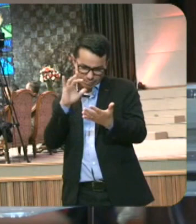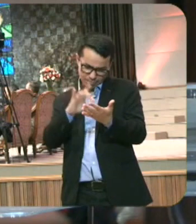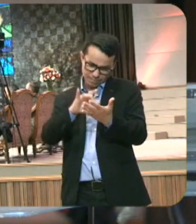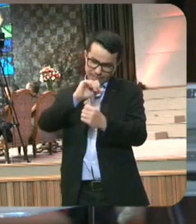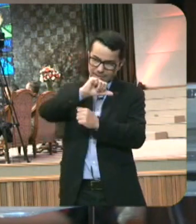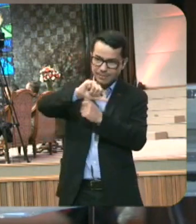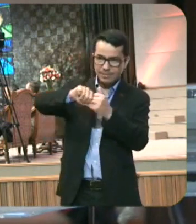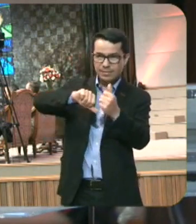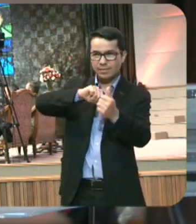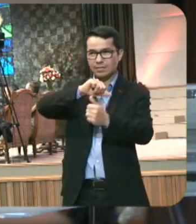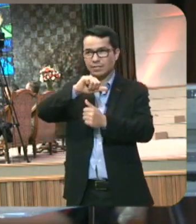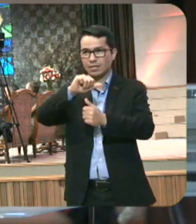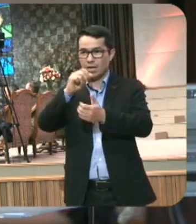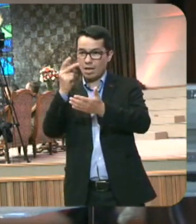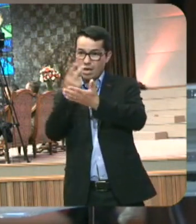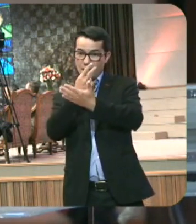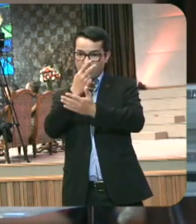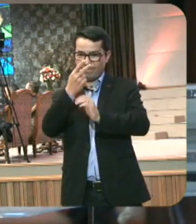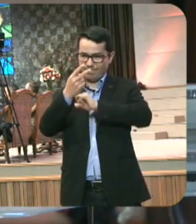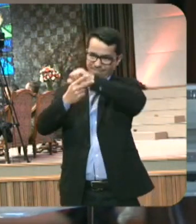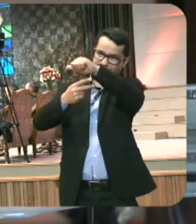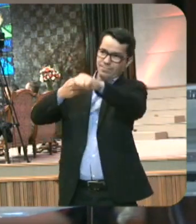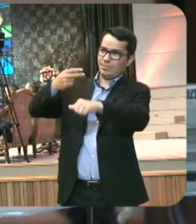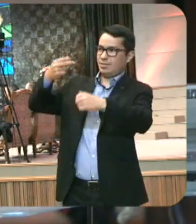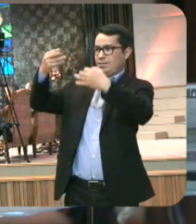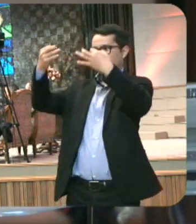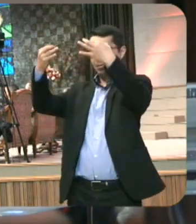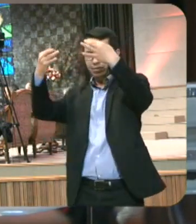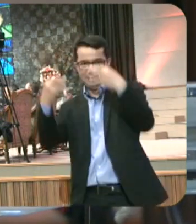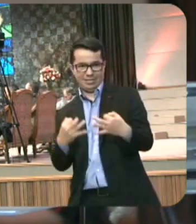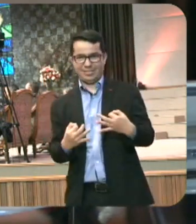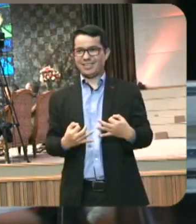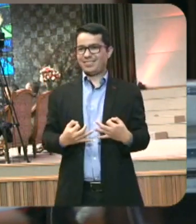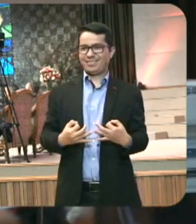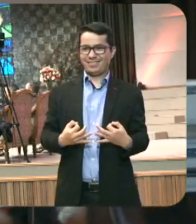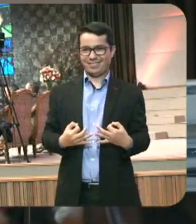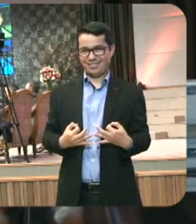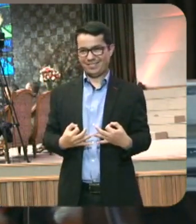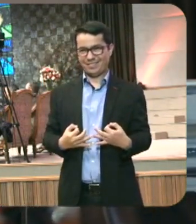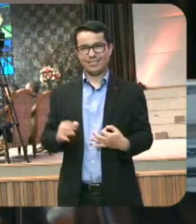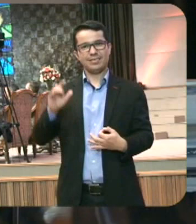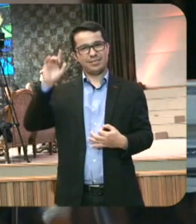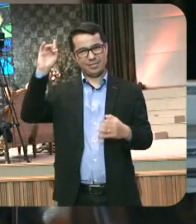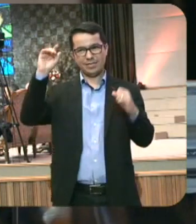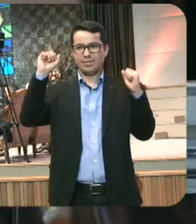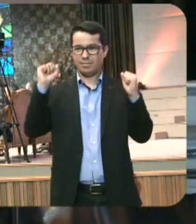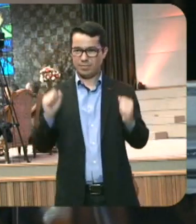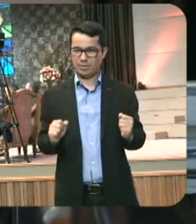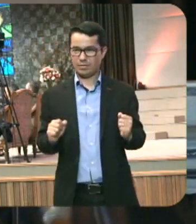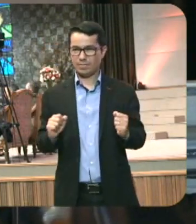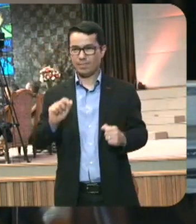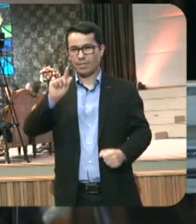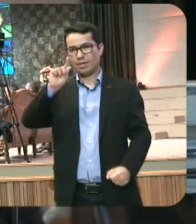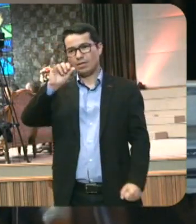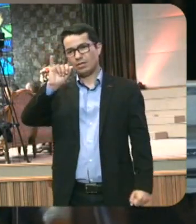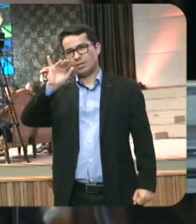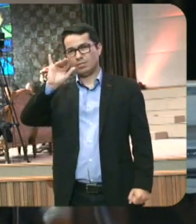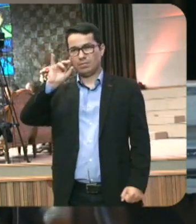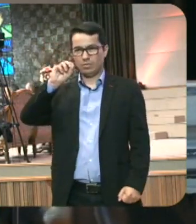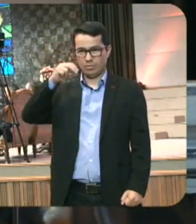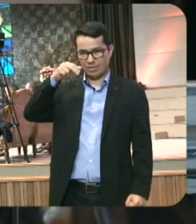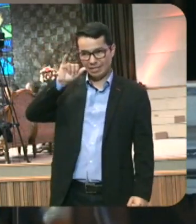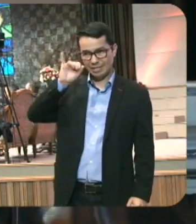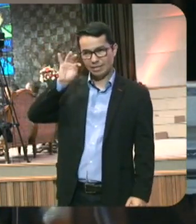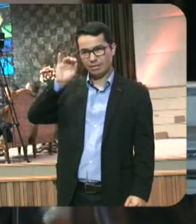Os gibeonitas vão se converter e vão se tornar auxiliares do templo. E aquilo